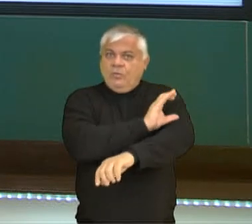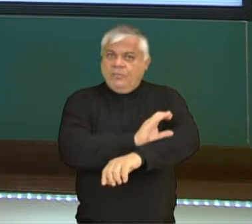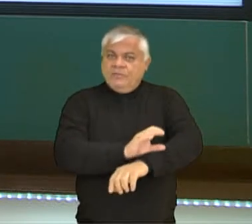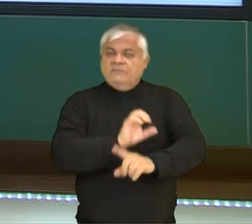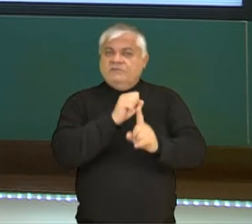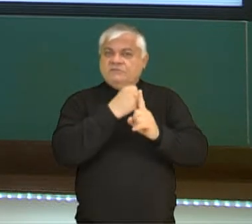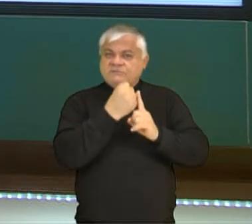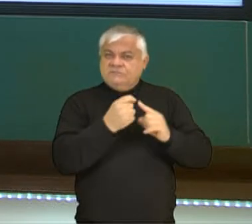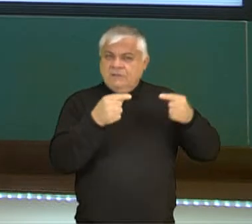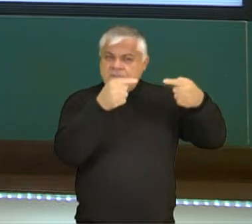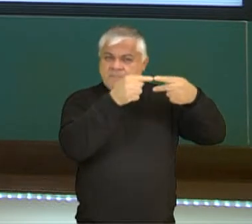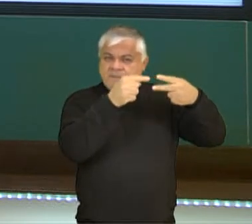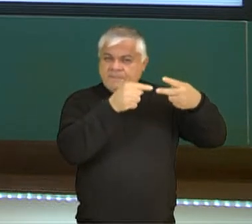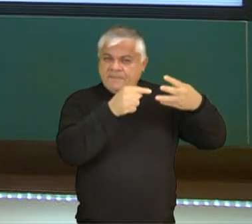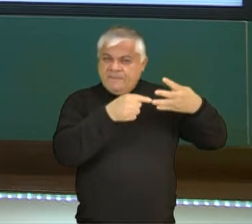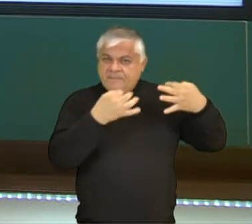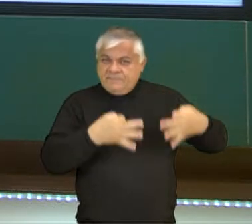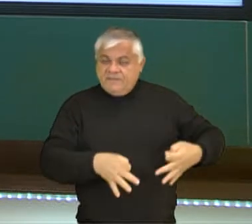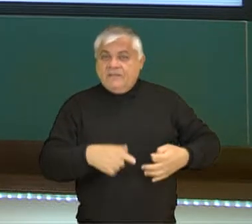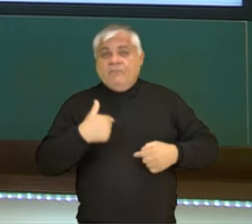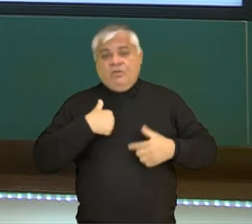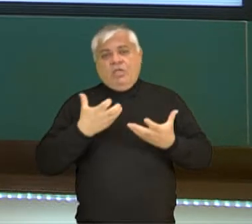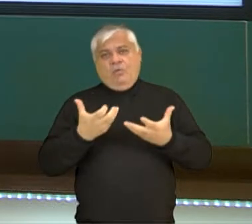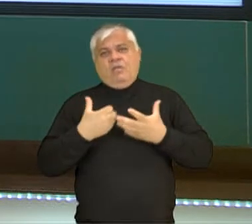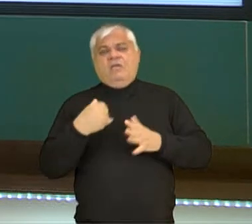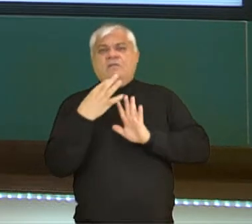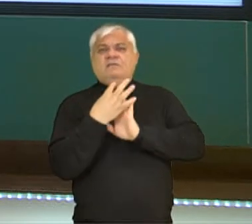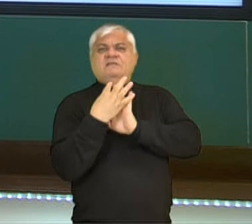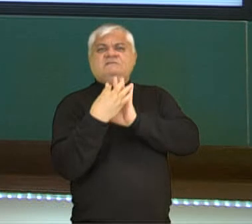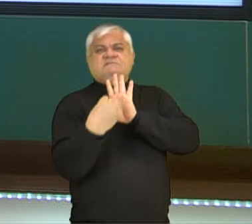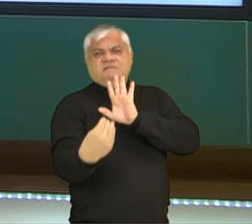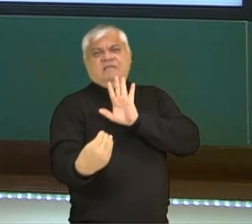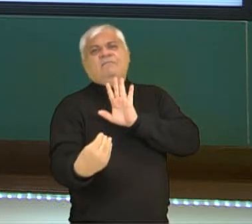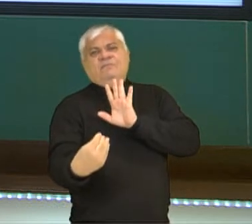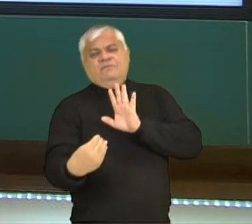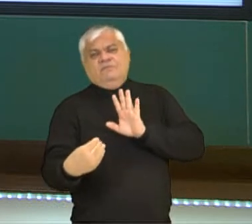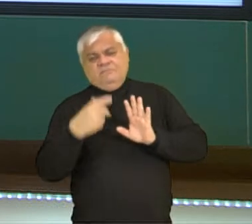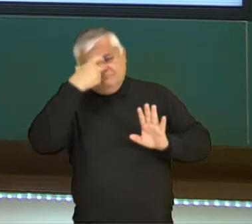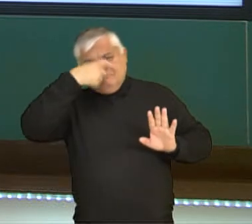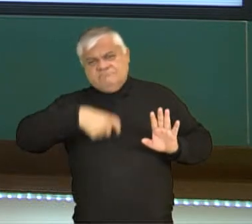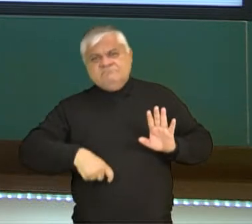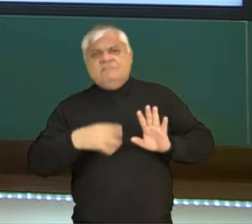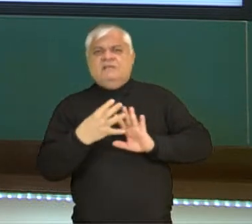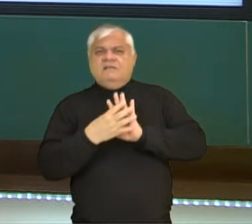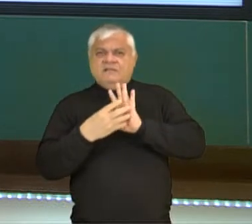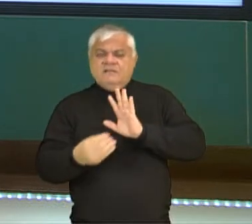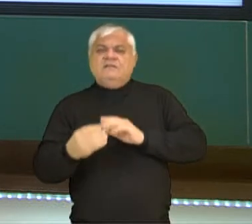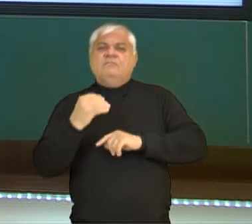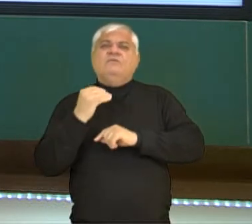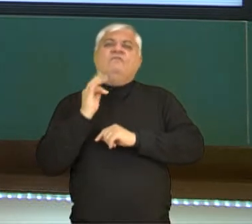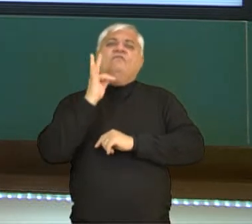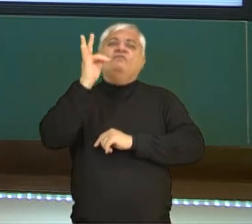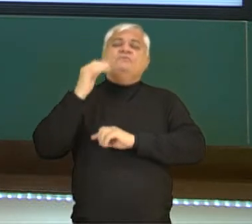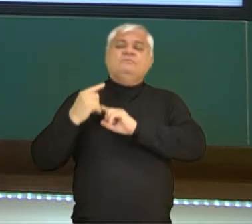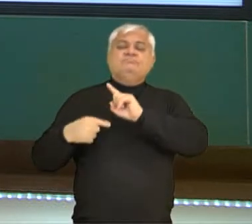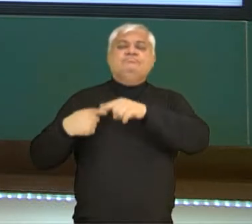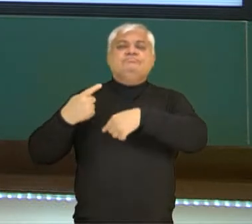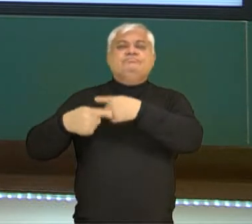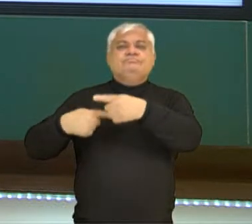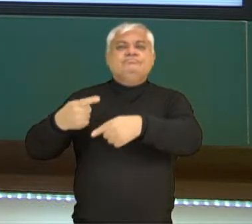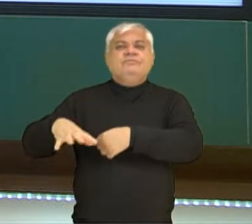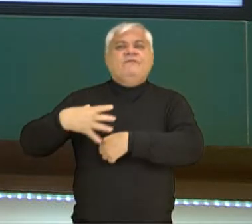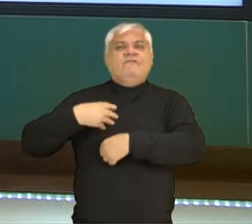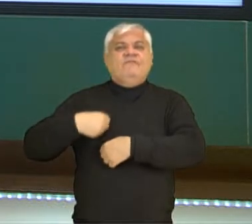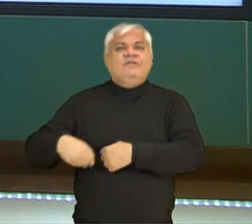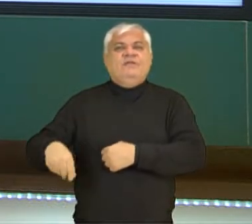sociais adequados, até porque nós queremos ser exemplos, né, de pessoas para as próximas gerações, para os nossos